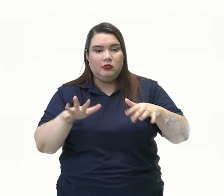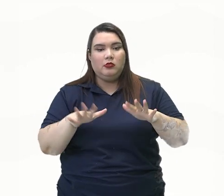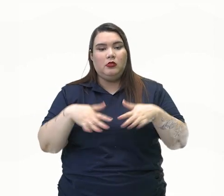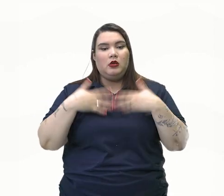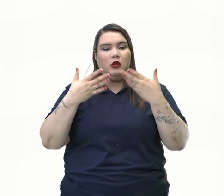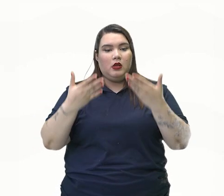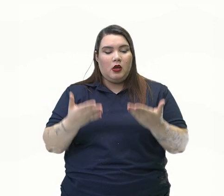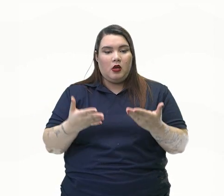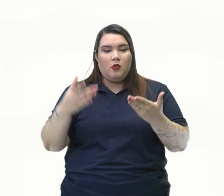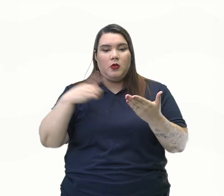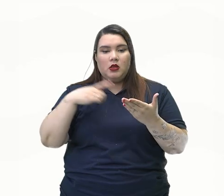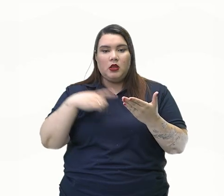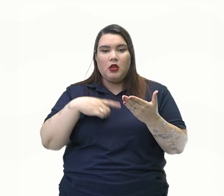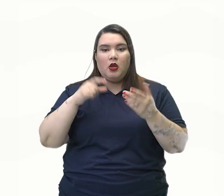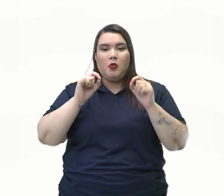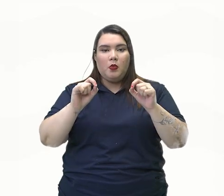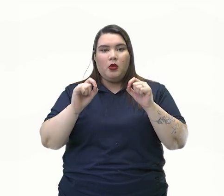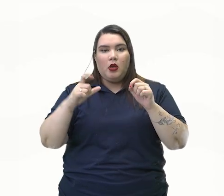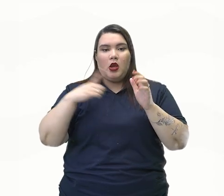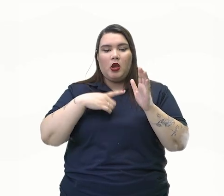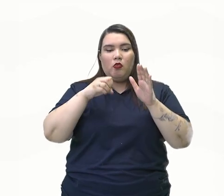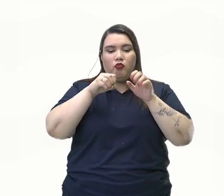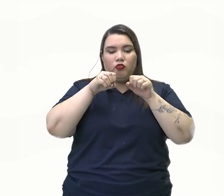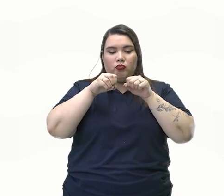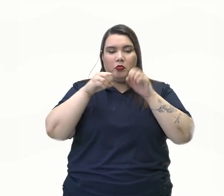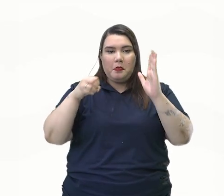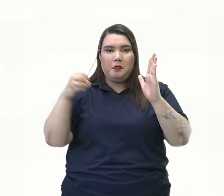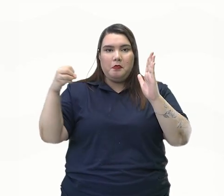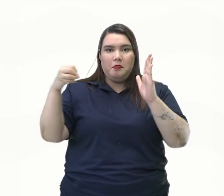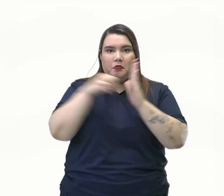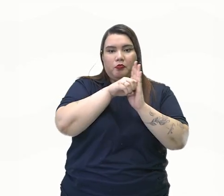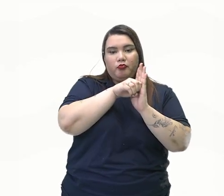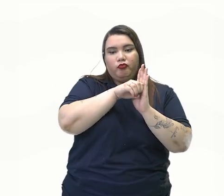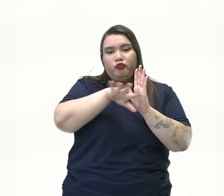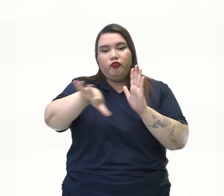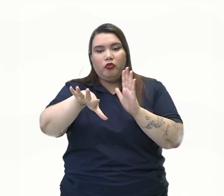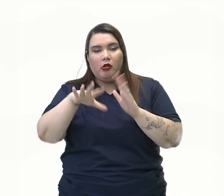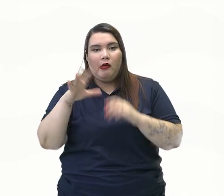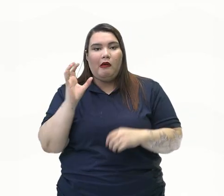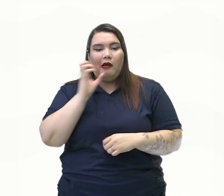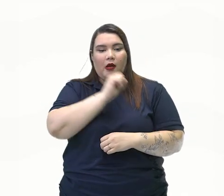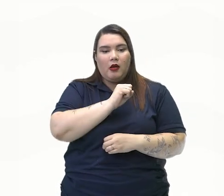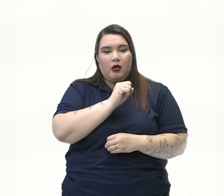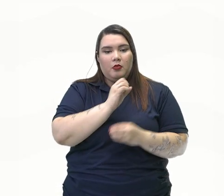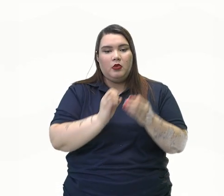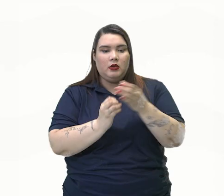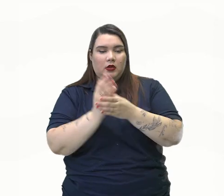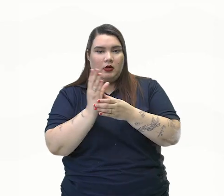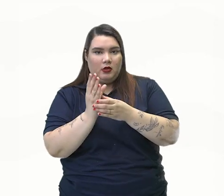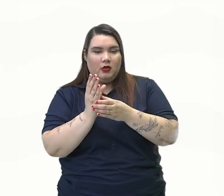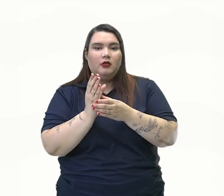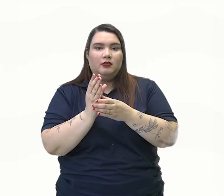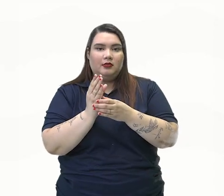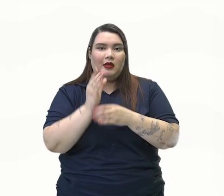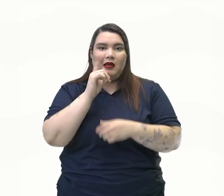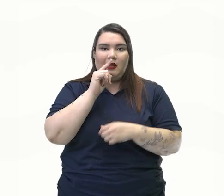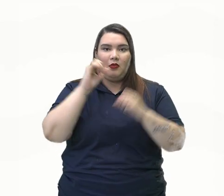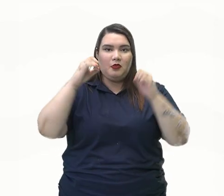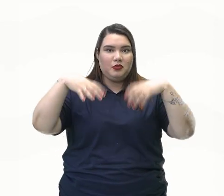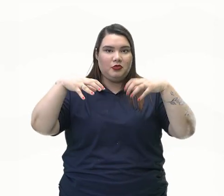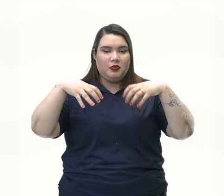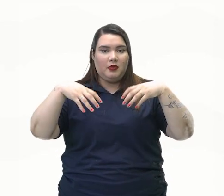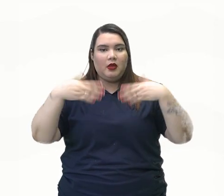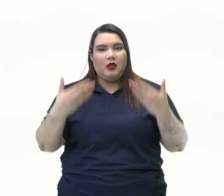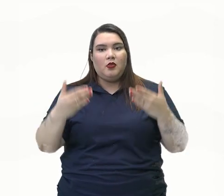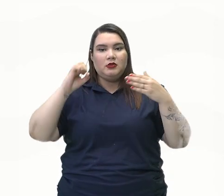de propagação e se refletindo totalmente nas paredes que formam a gota